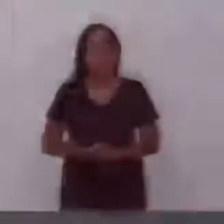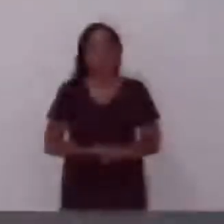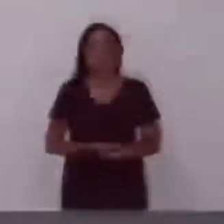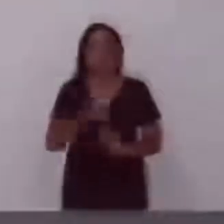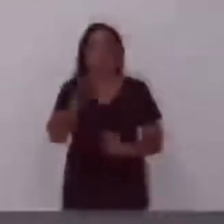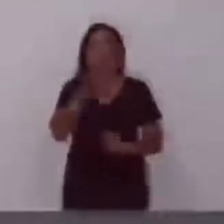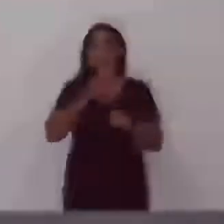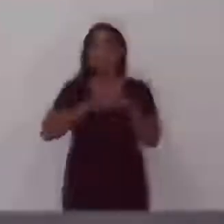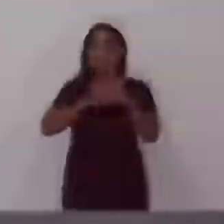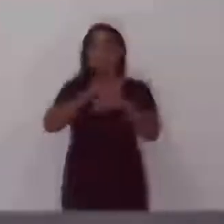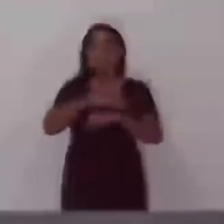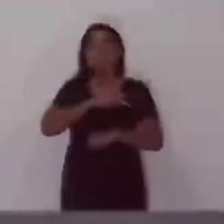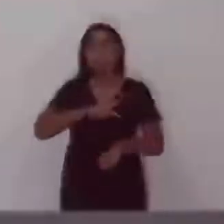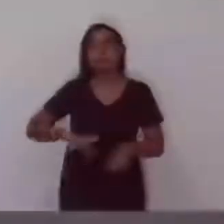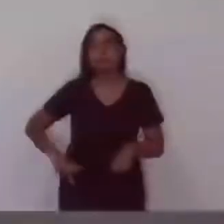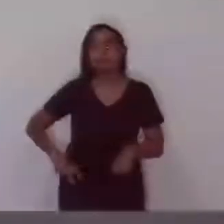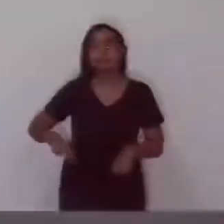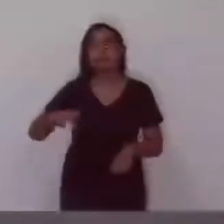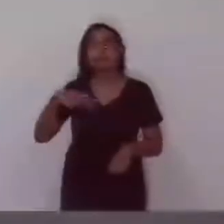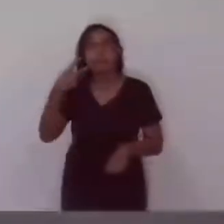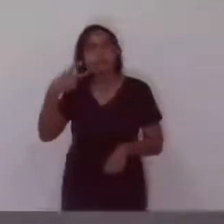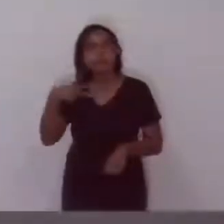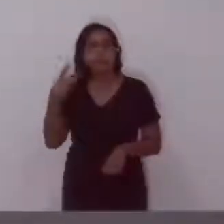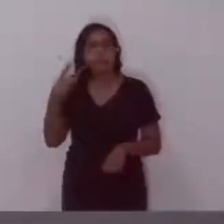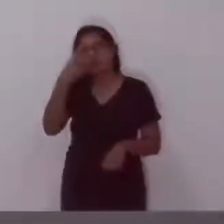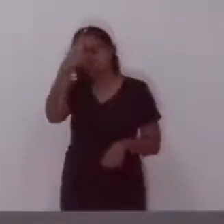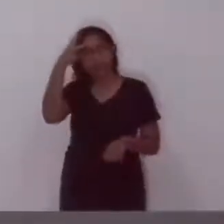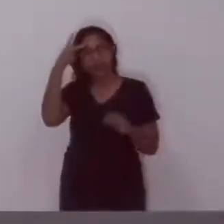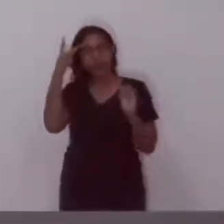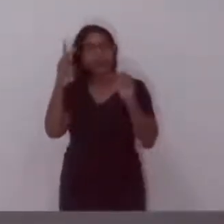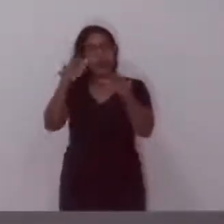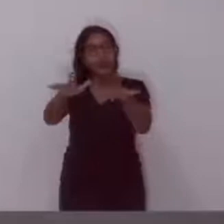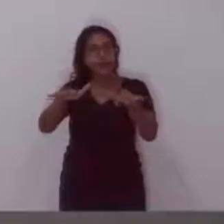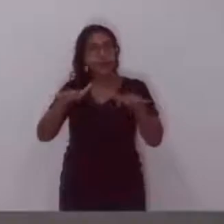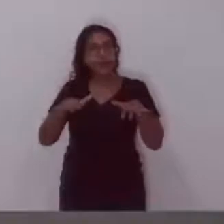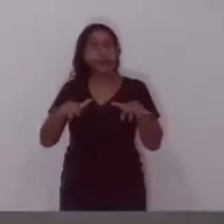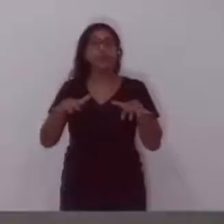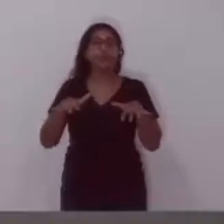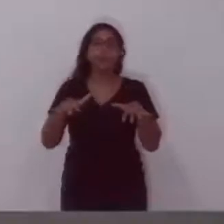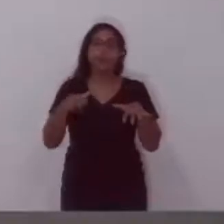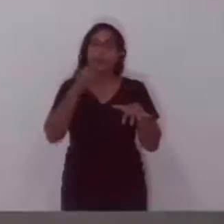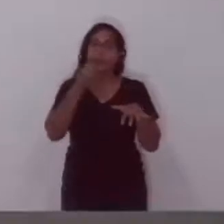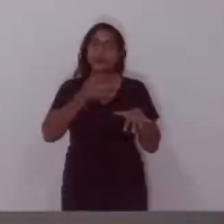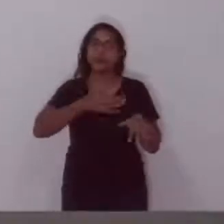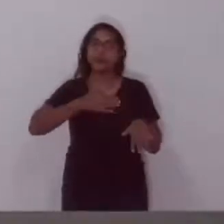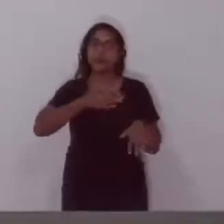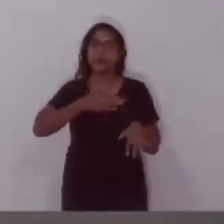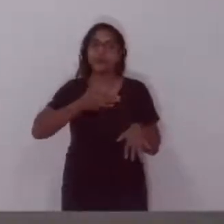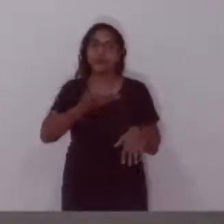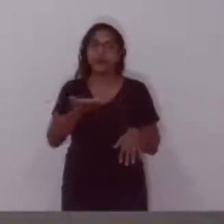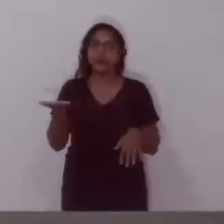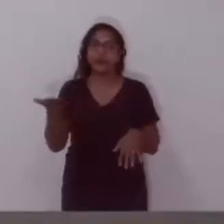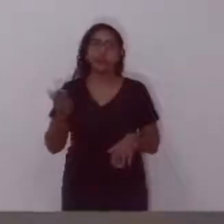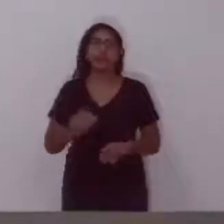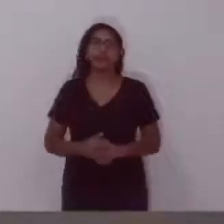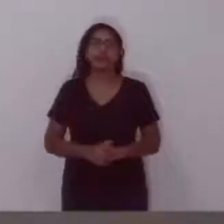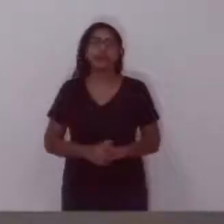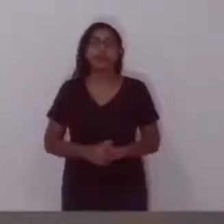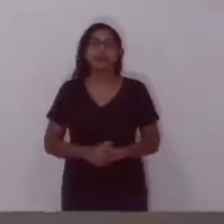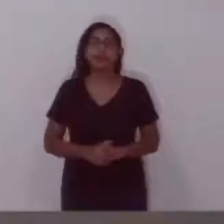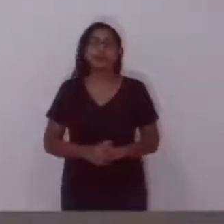Boa noite, senhor presidente, senhores vereadores, público presente, sejam sempre bem-vindos. Eu queria